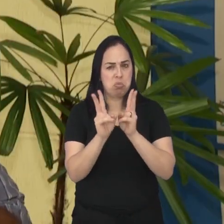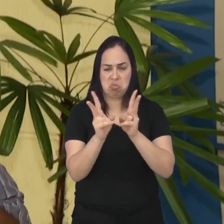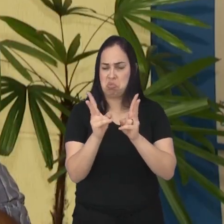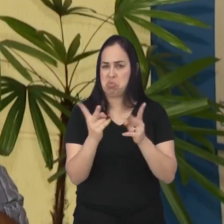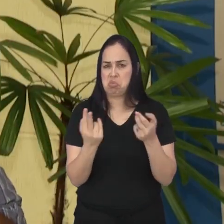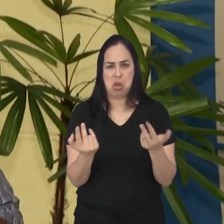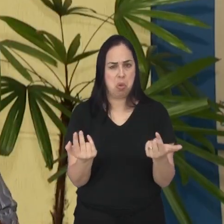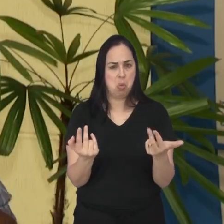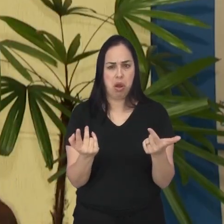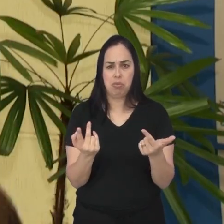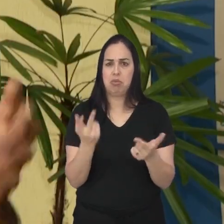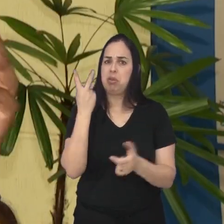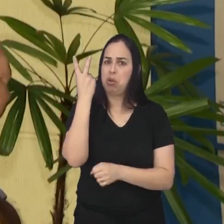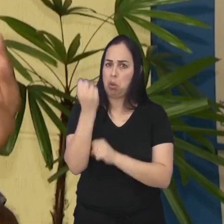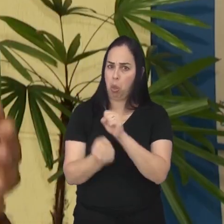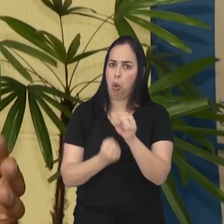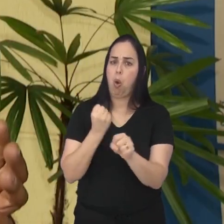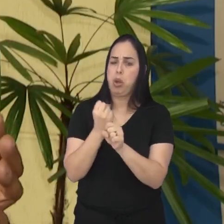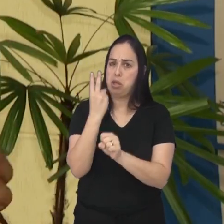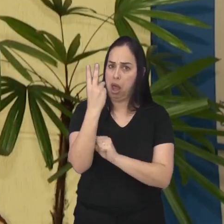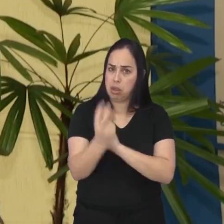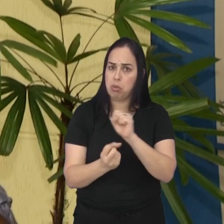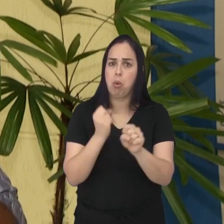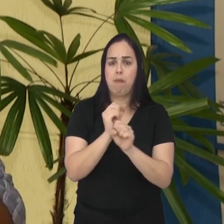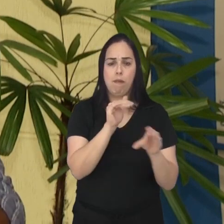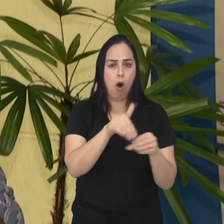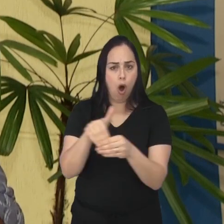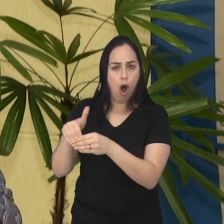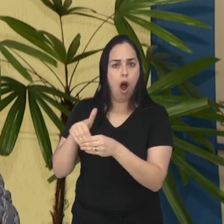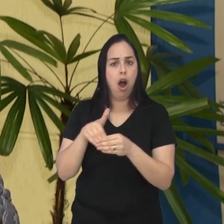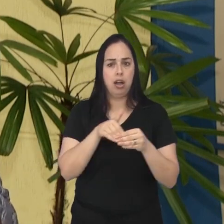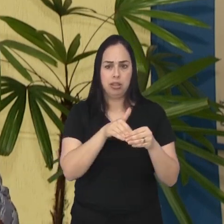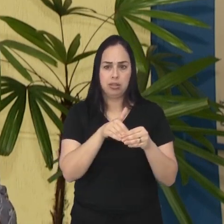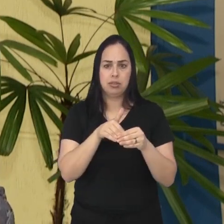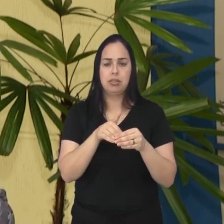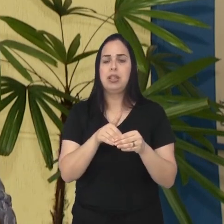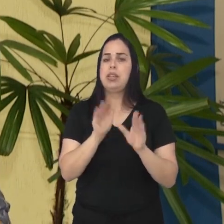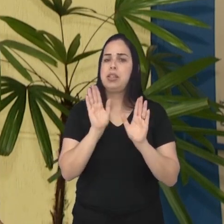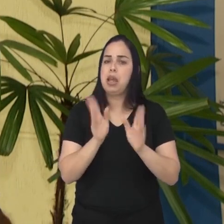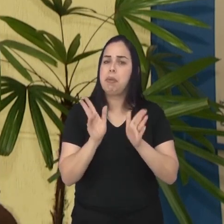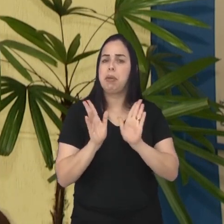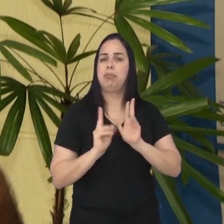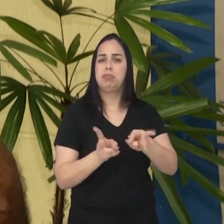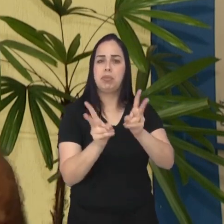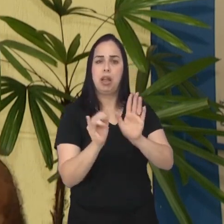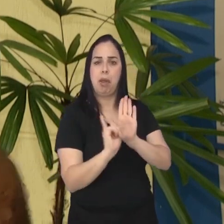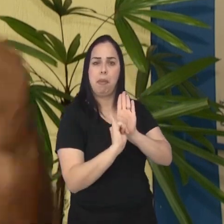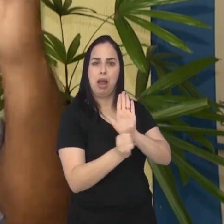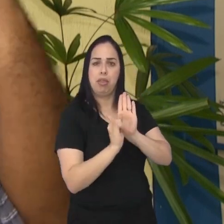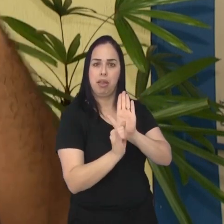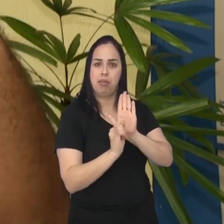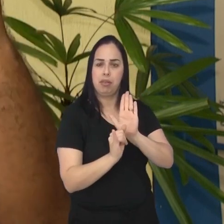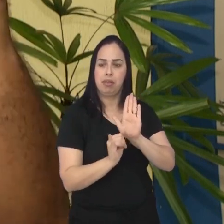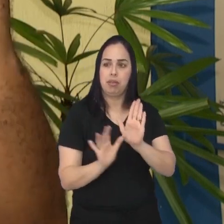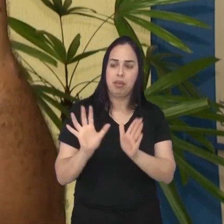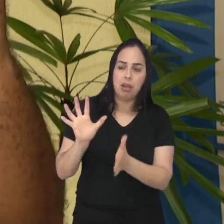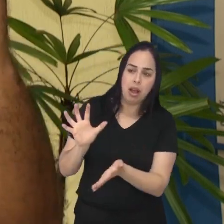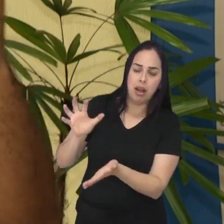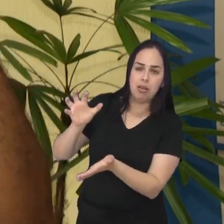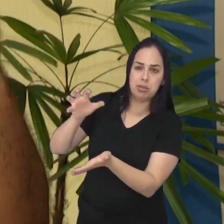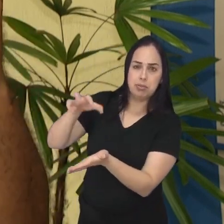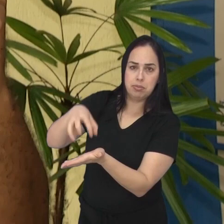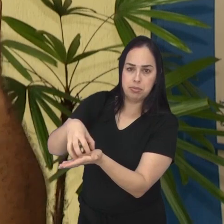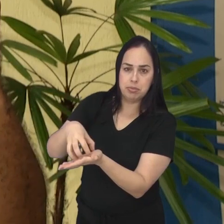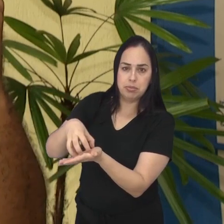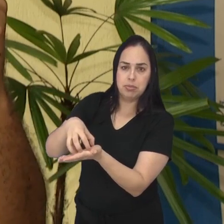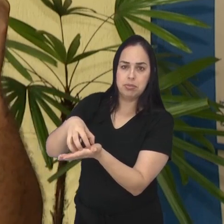mesma dinâmica. A cada 2 anos temos as eleições, né, que é lançado um edital. Aí as instituições da